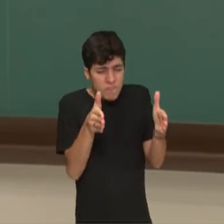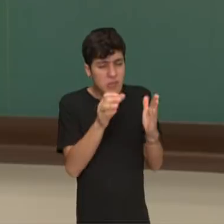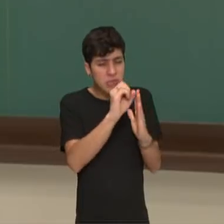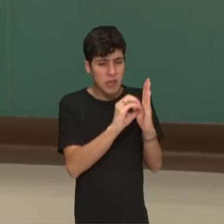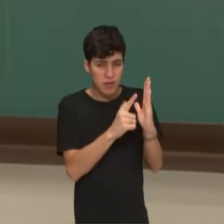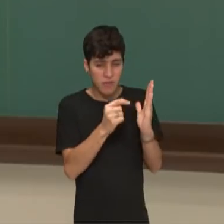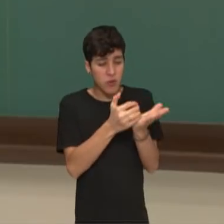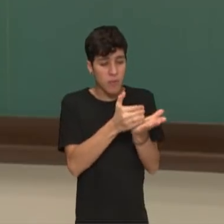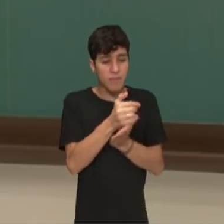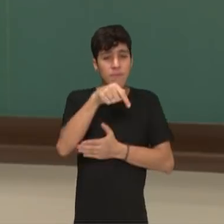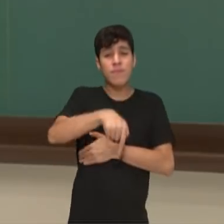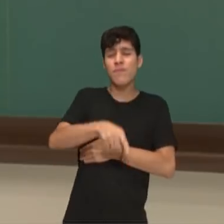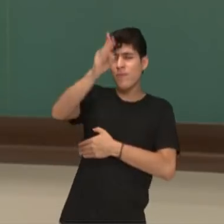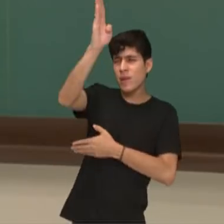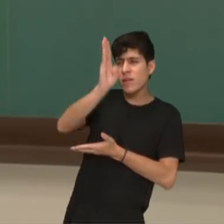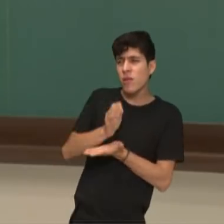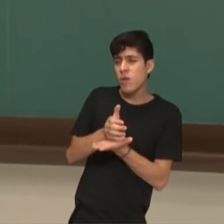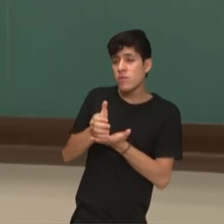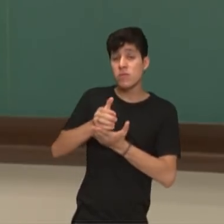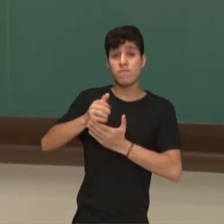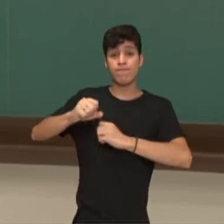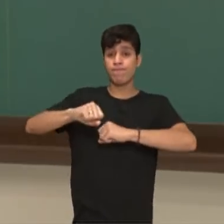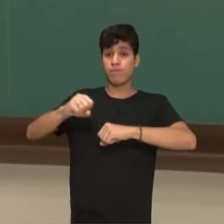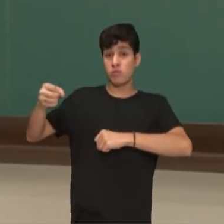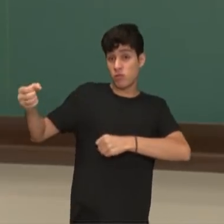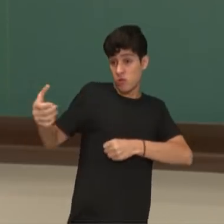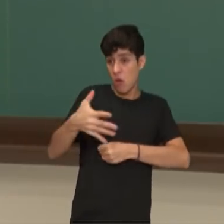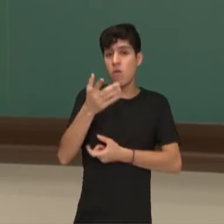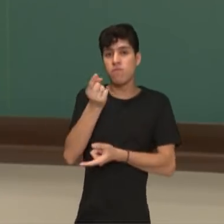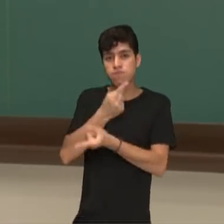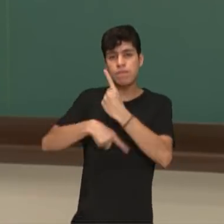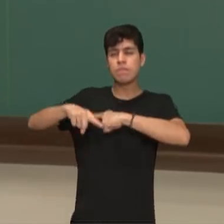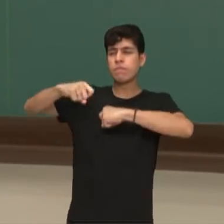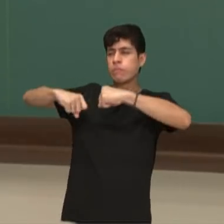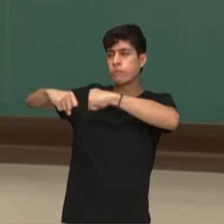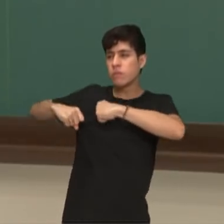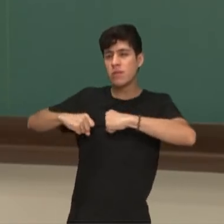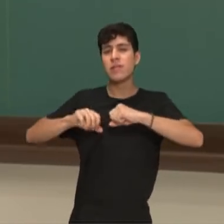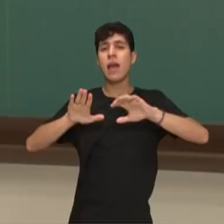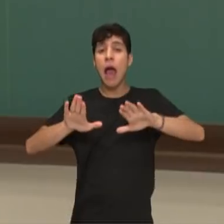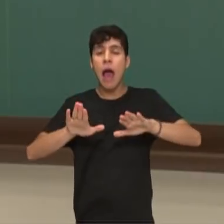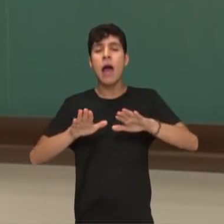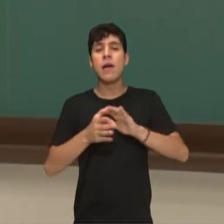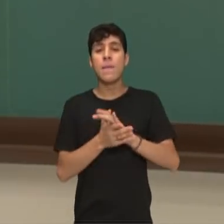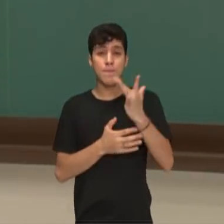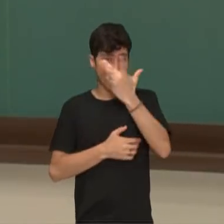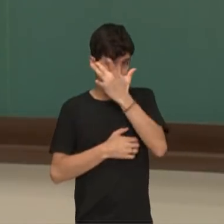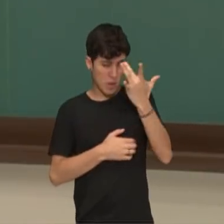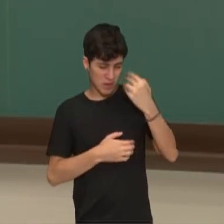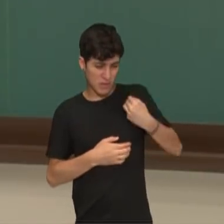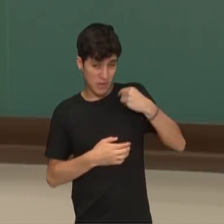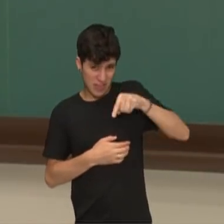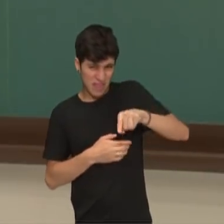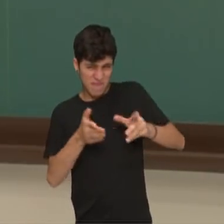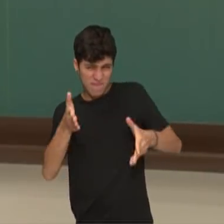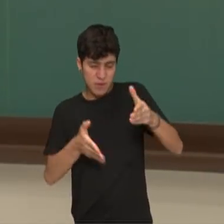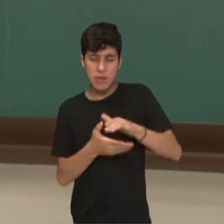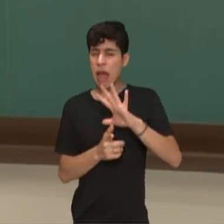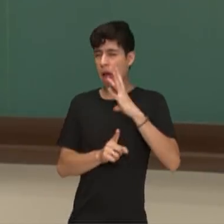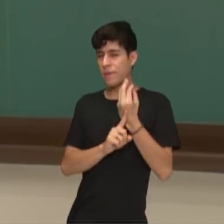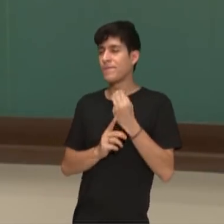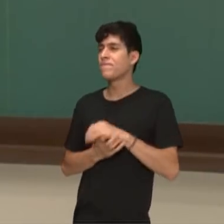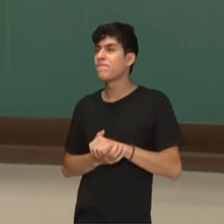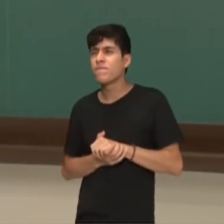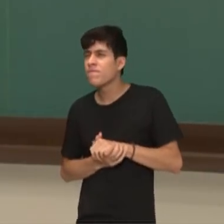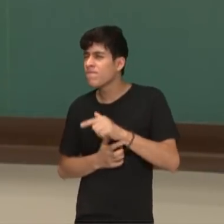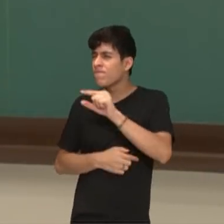estava se modernizando, se industrializando. E os artistas daquela época pegaram muita influência do que